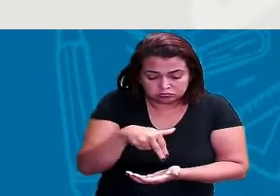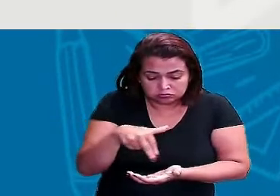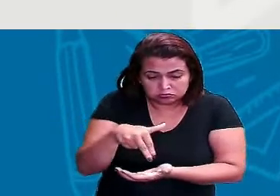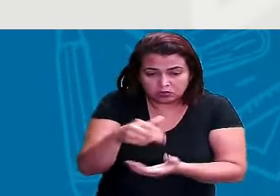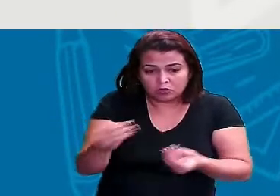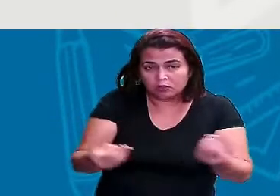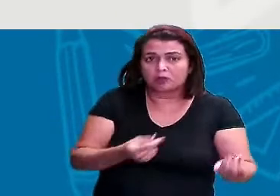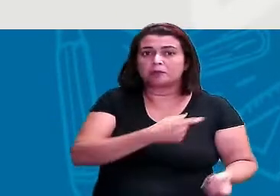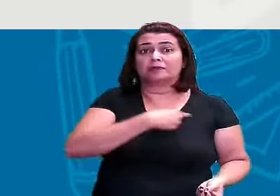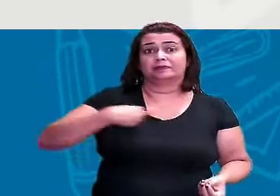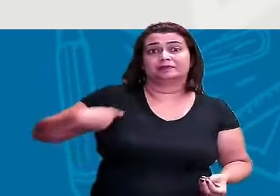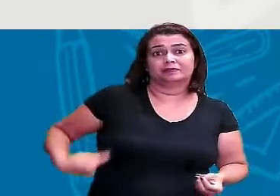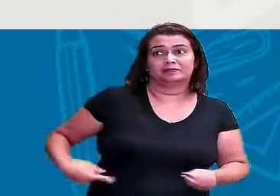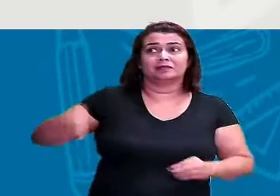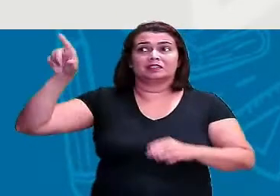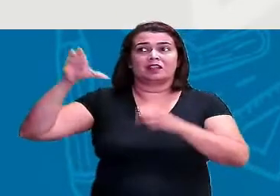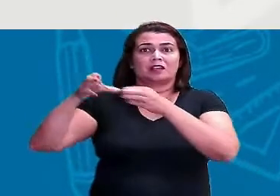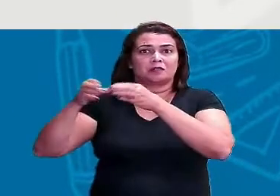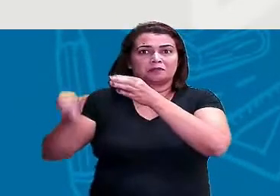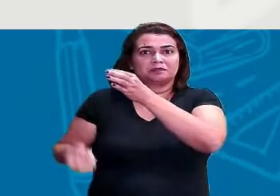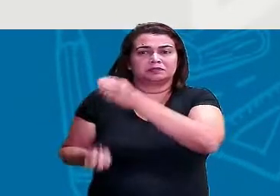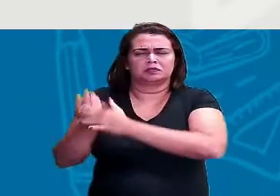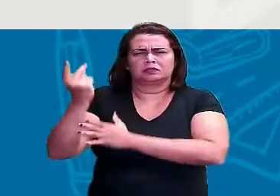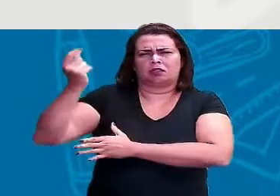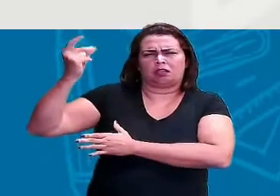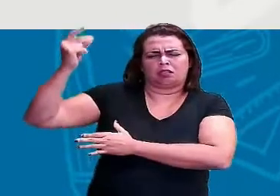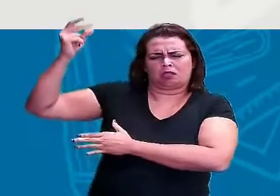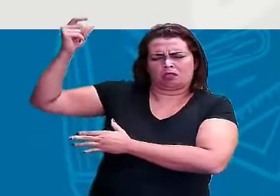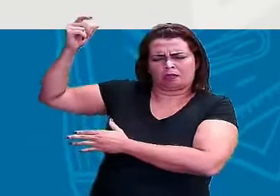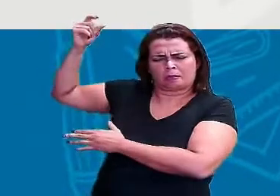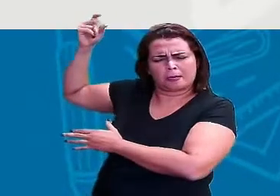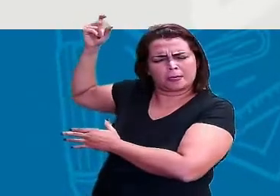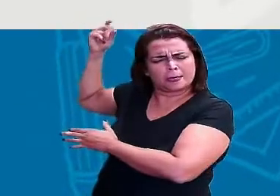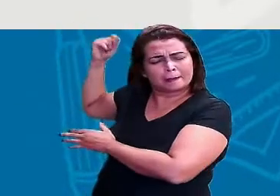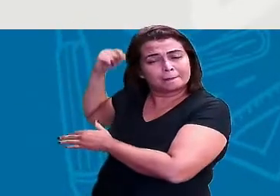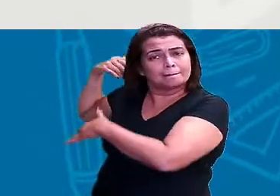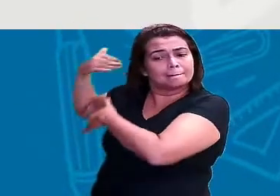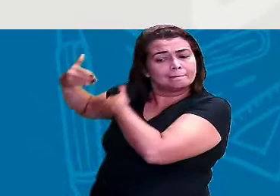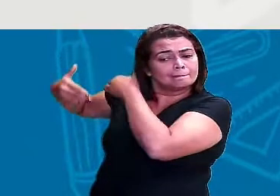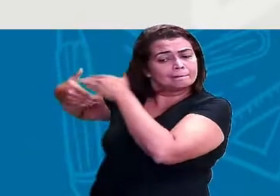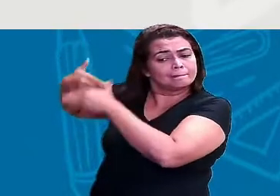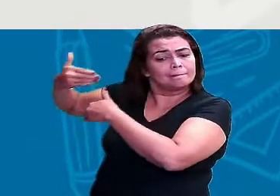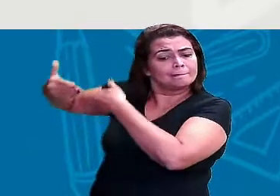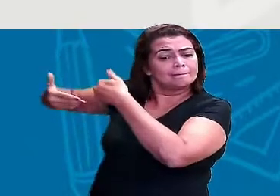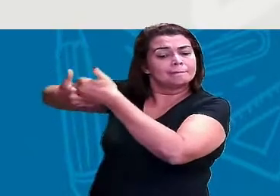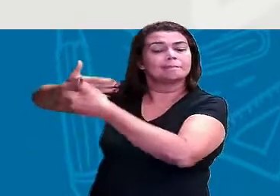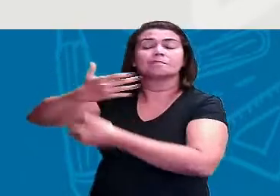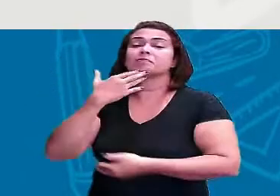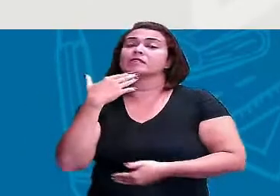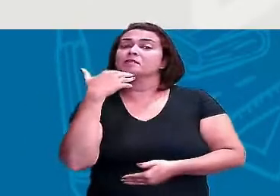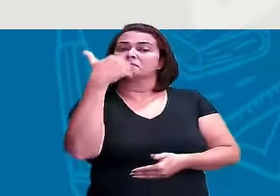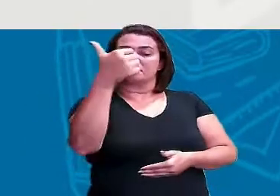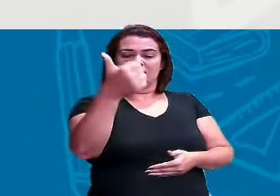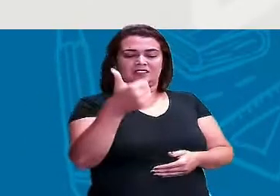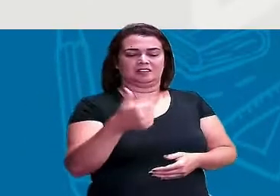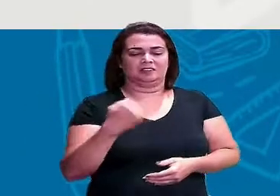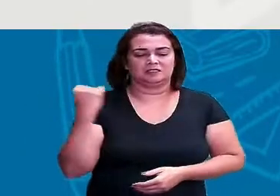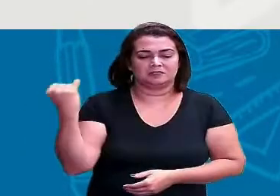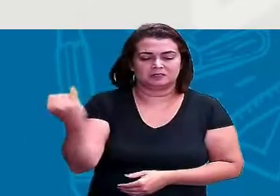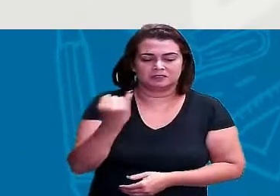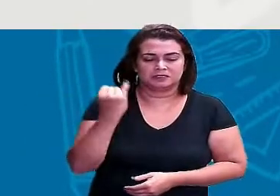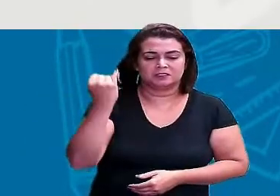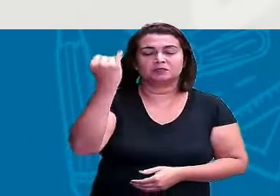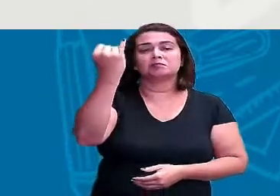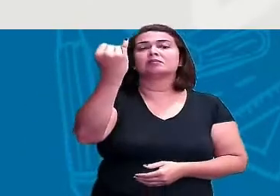bastante tempo e ele vem sendo aperfeiçoado durante os anos, né? Então, foi um grande instrumento, né?